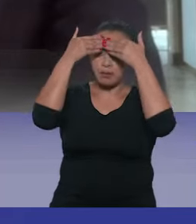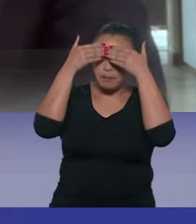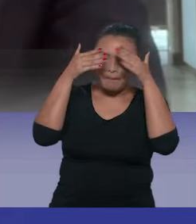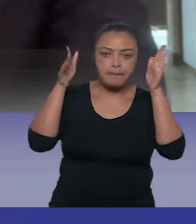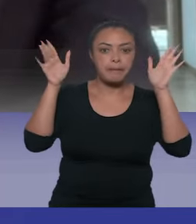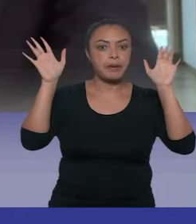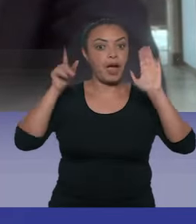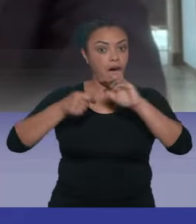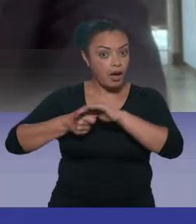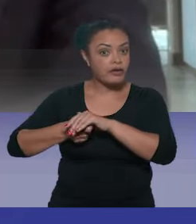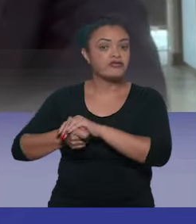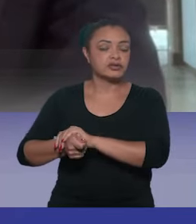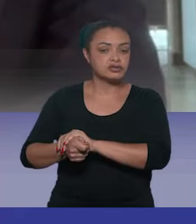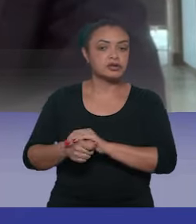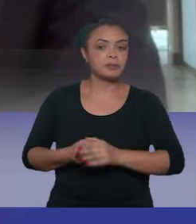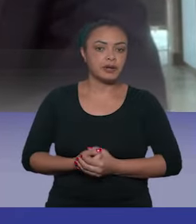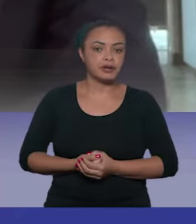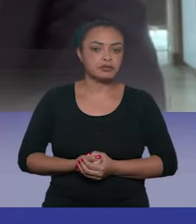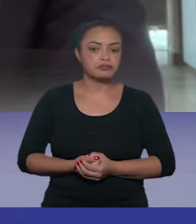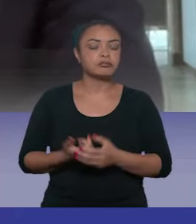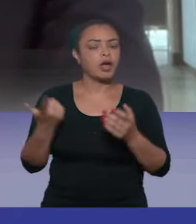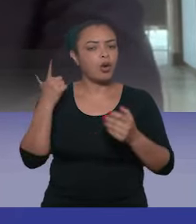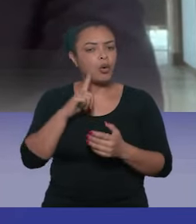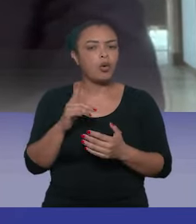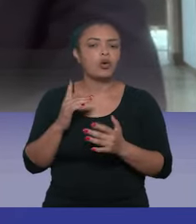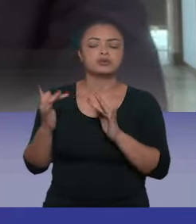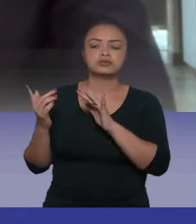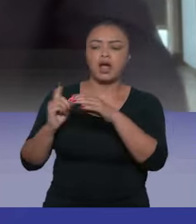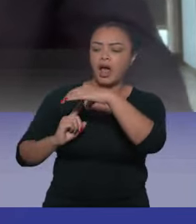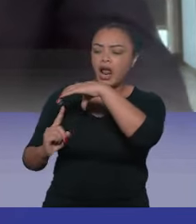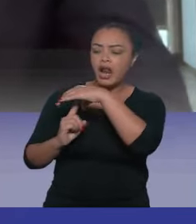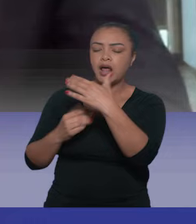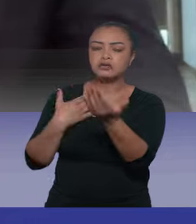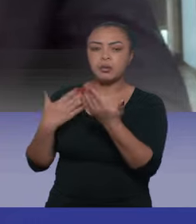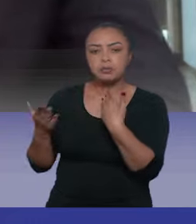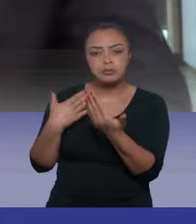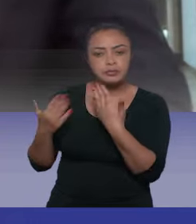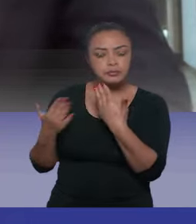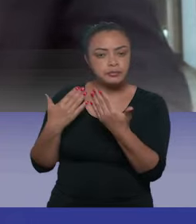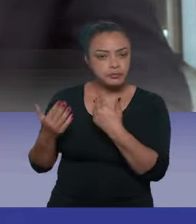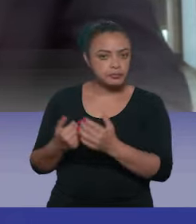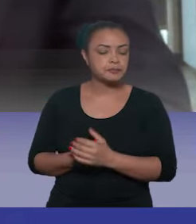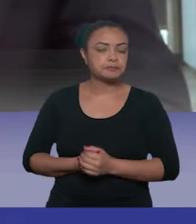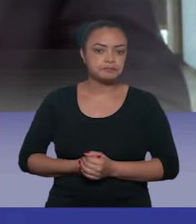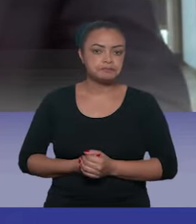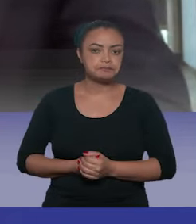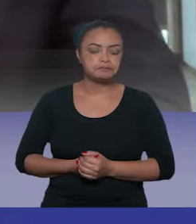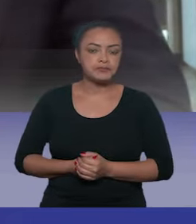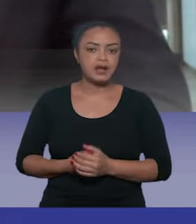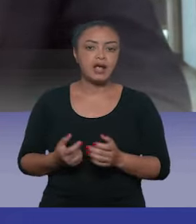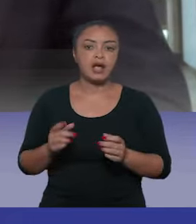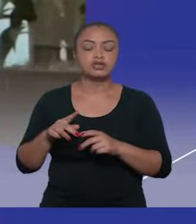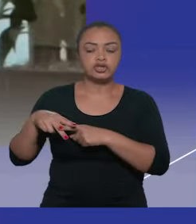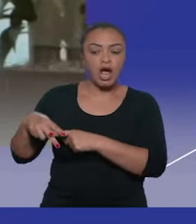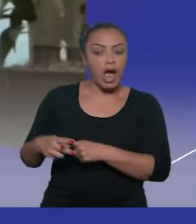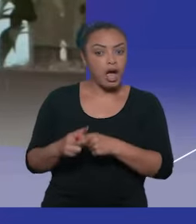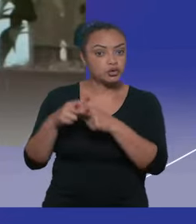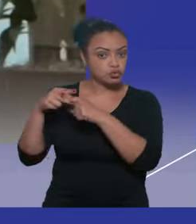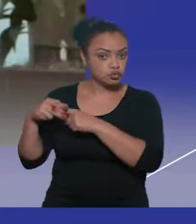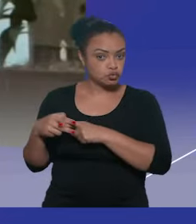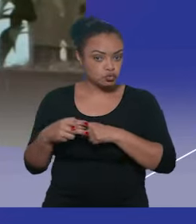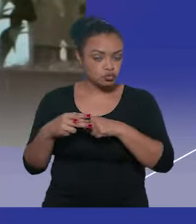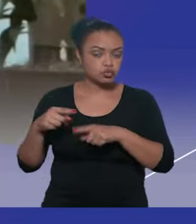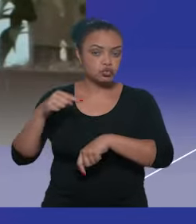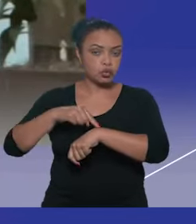do âmbito apenas do mercado brasileiro para o mercado internacional, a gente tem que ampliar o nosso horizonte de investimento, ou seja, a gente gosta